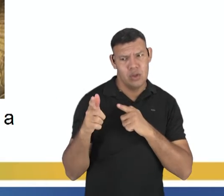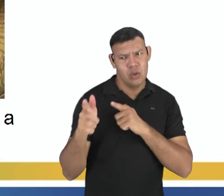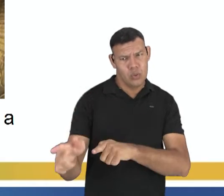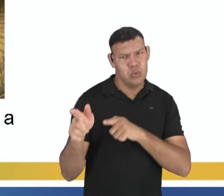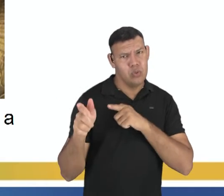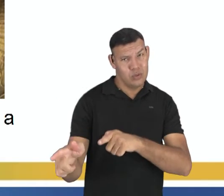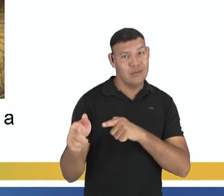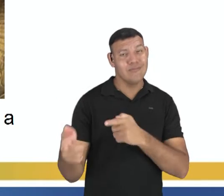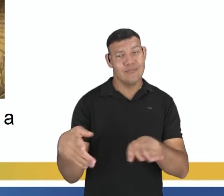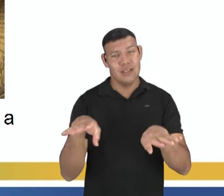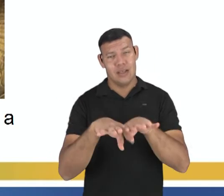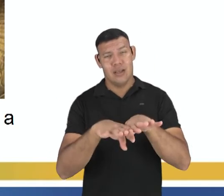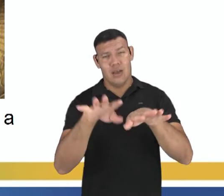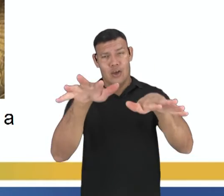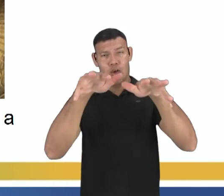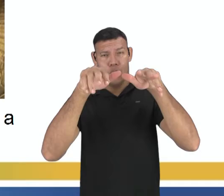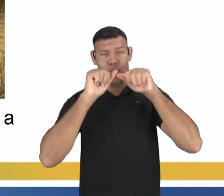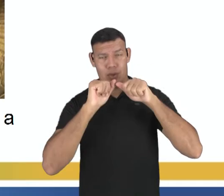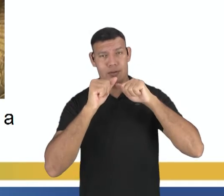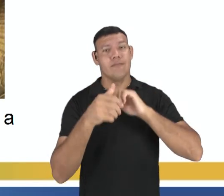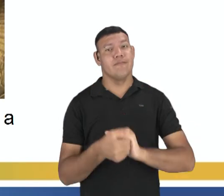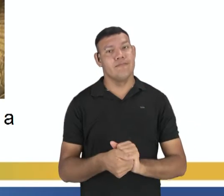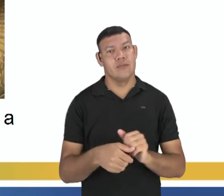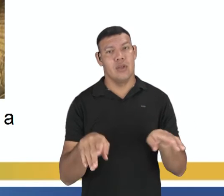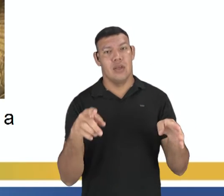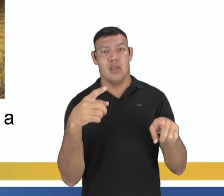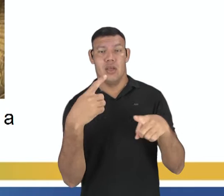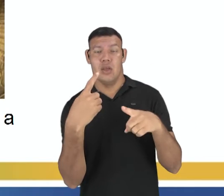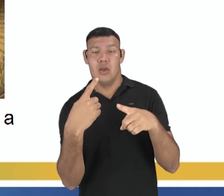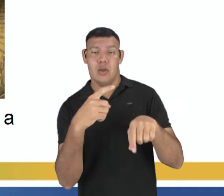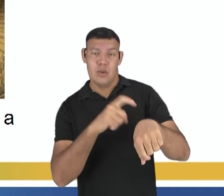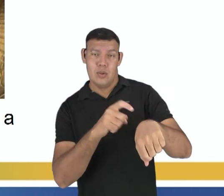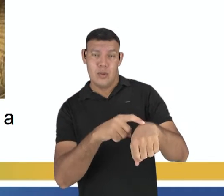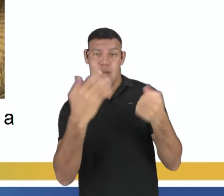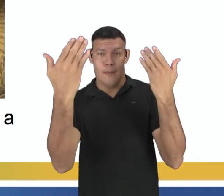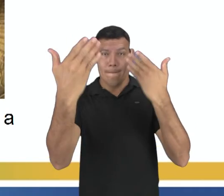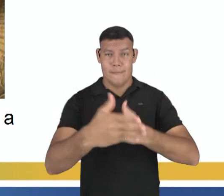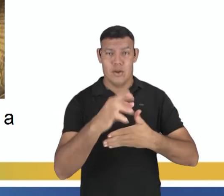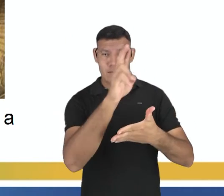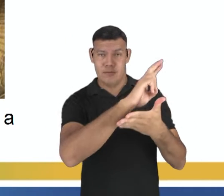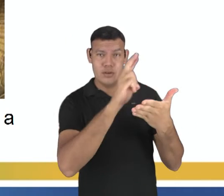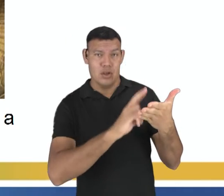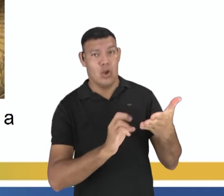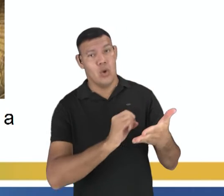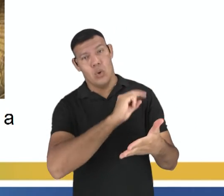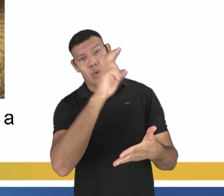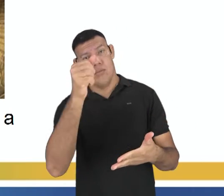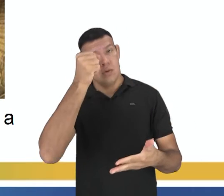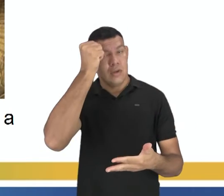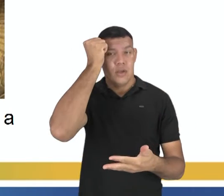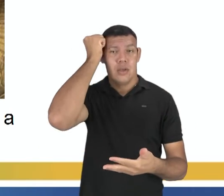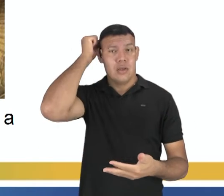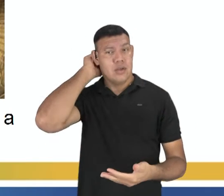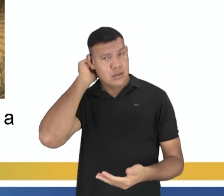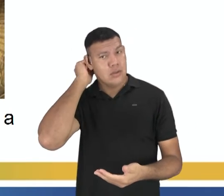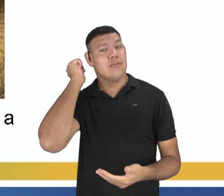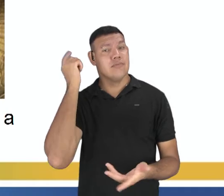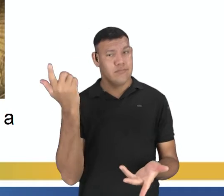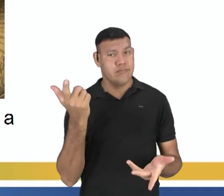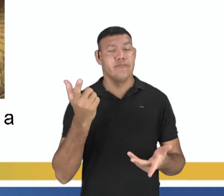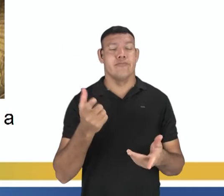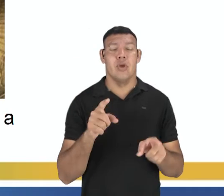específicas que na hora da sua prova da redação ou no vestibular que você vai prestar, pode trazer